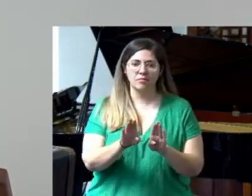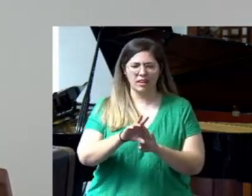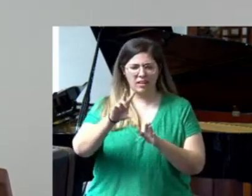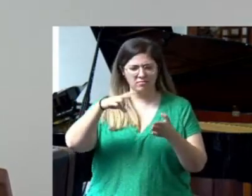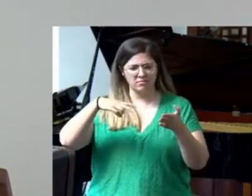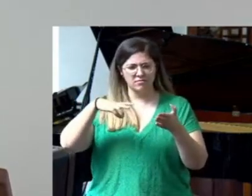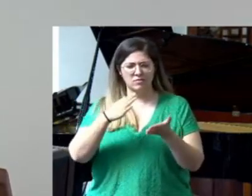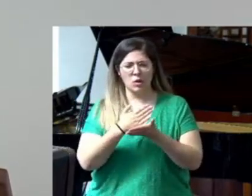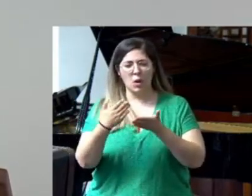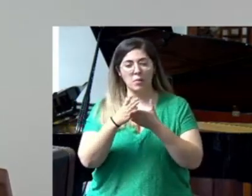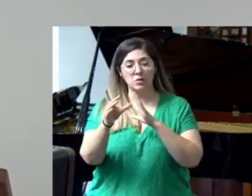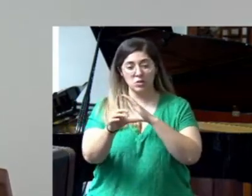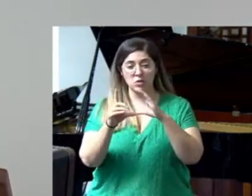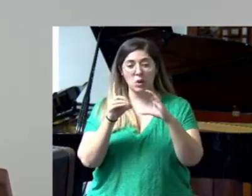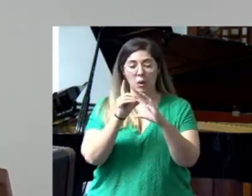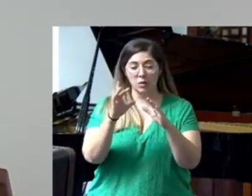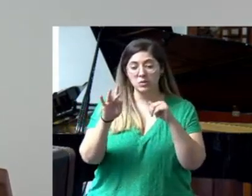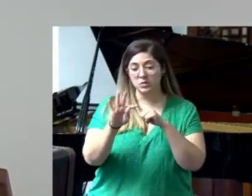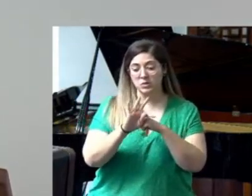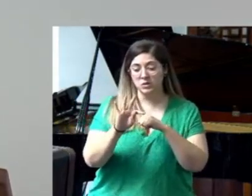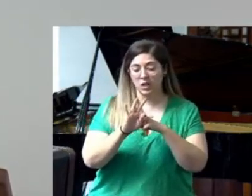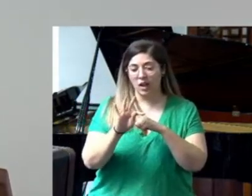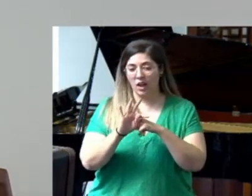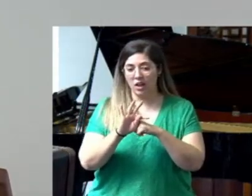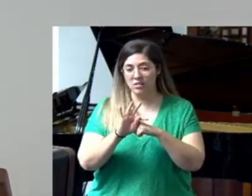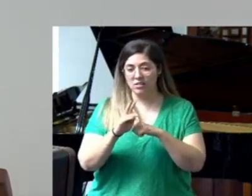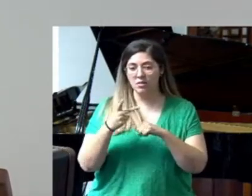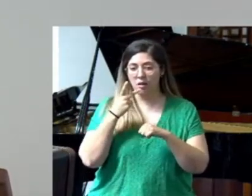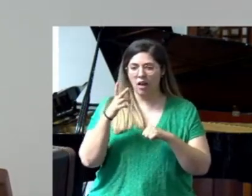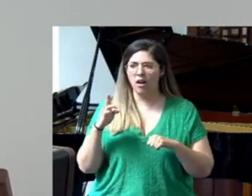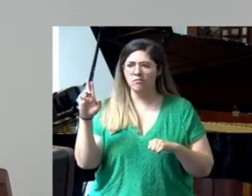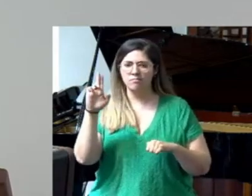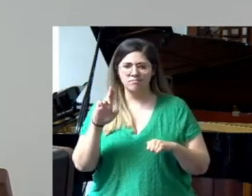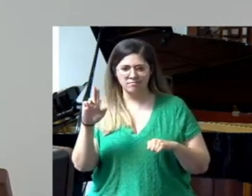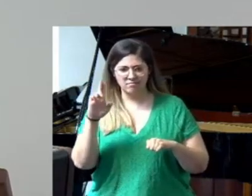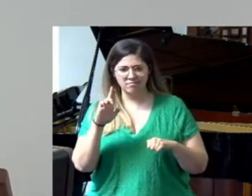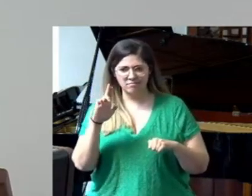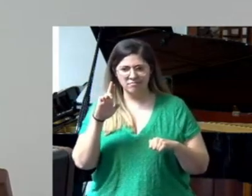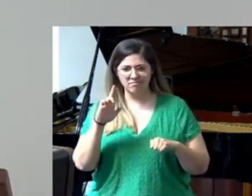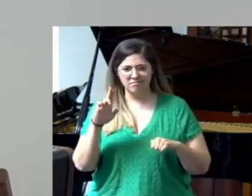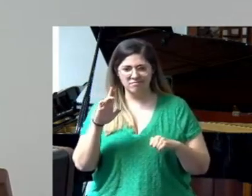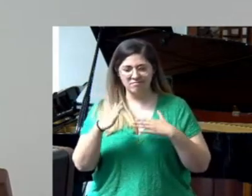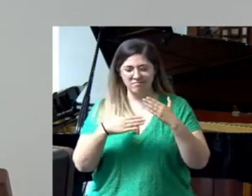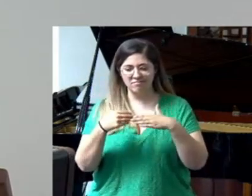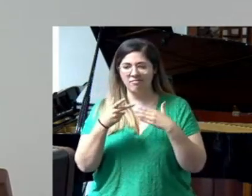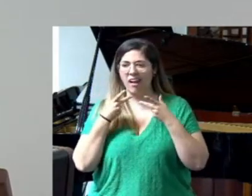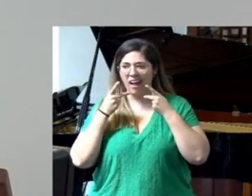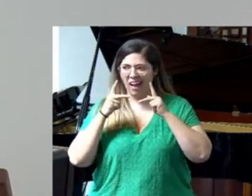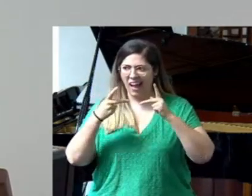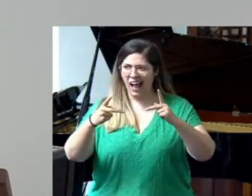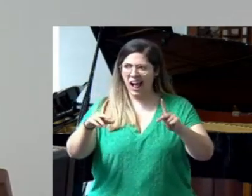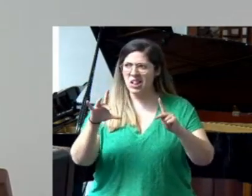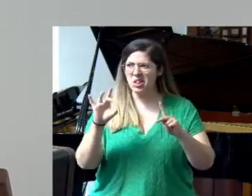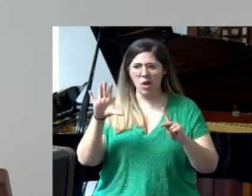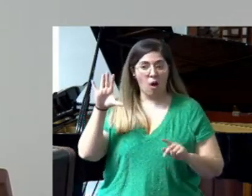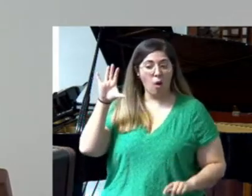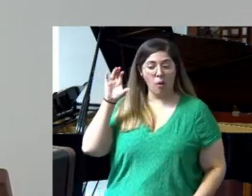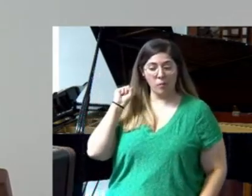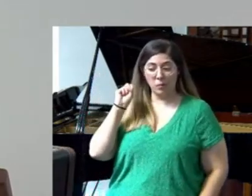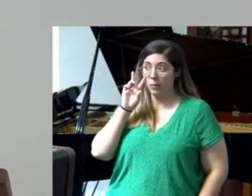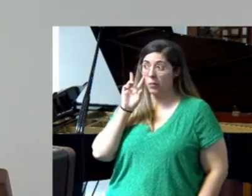começo, em Tiago, diz assim: tornem-se praticantes da palavra, não apenas